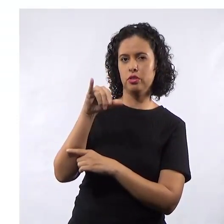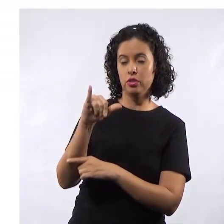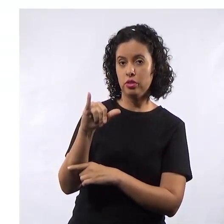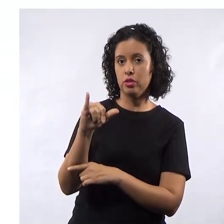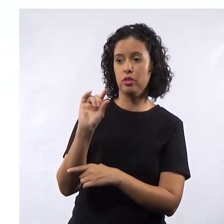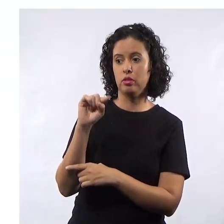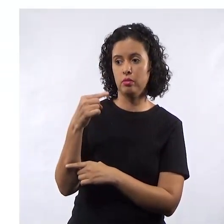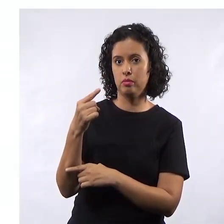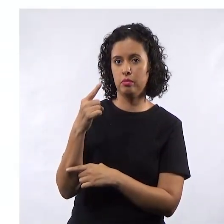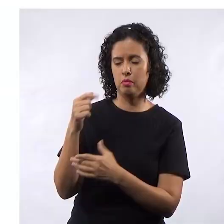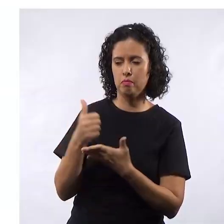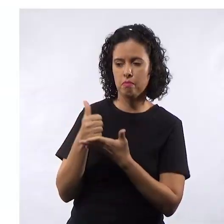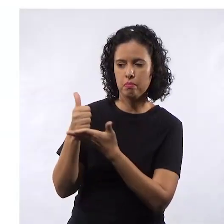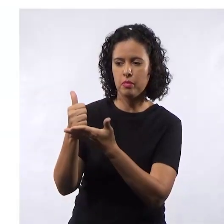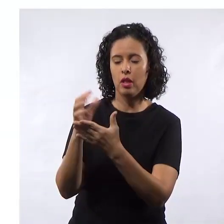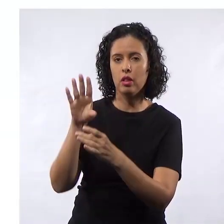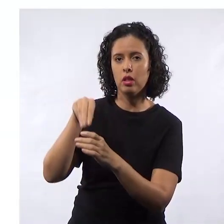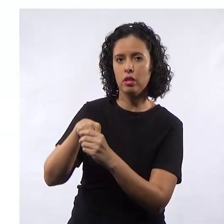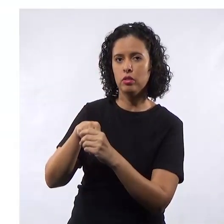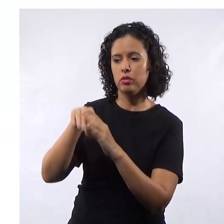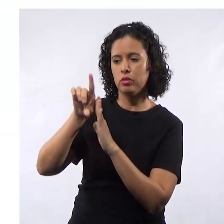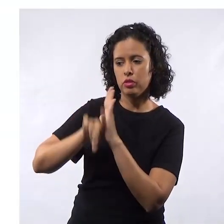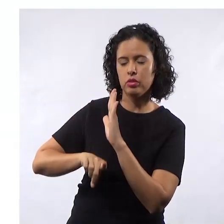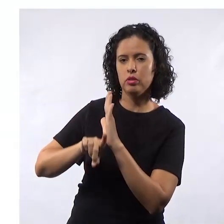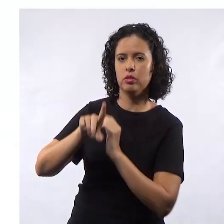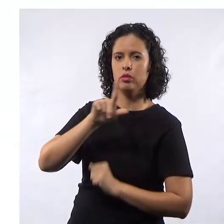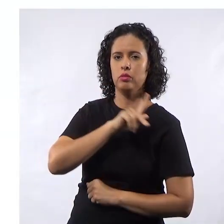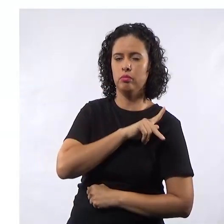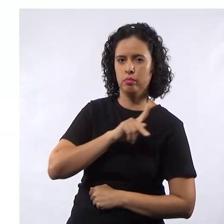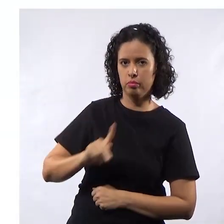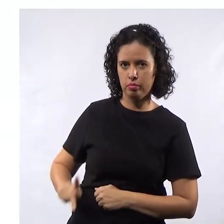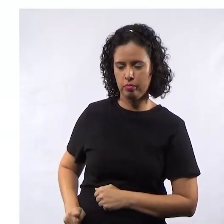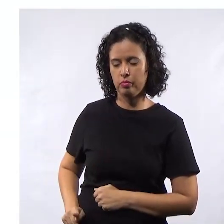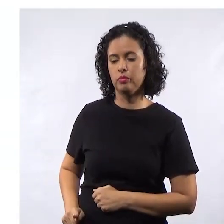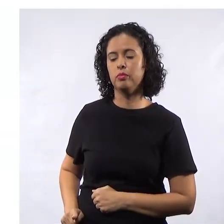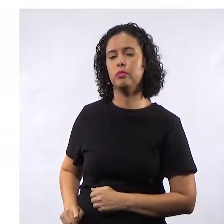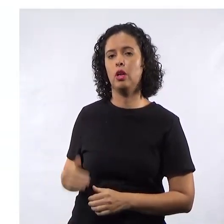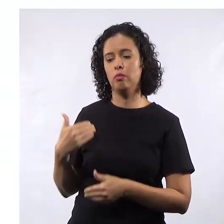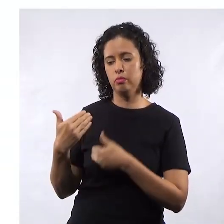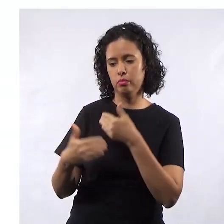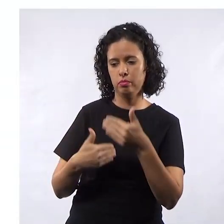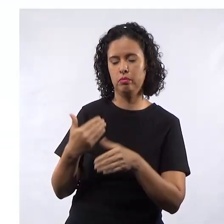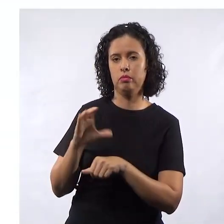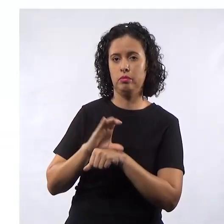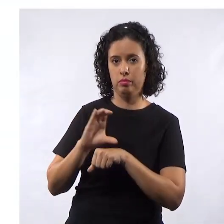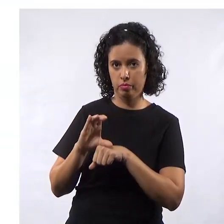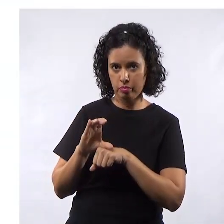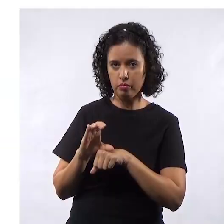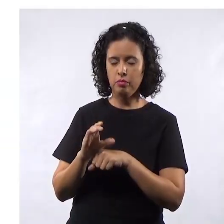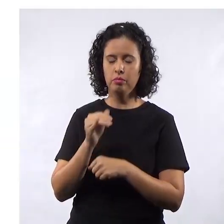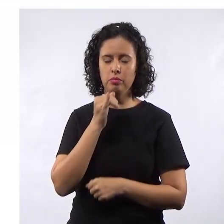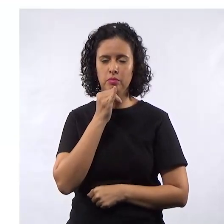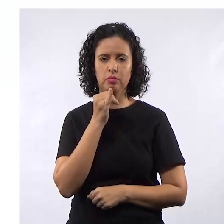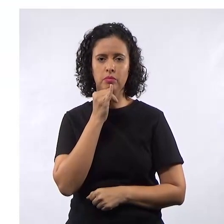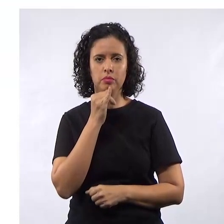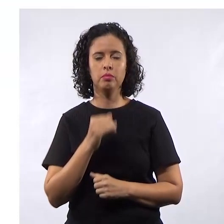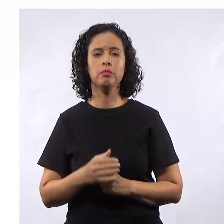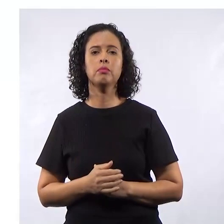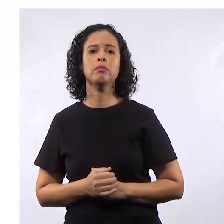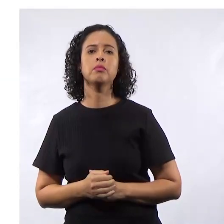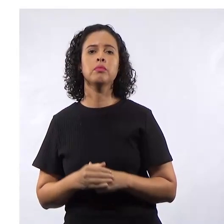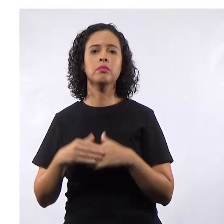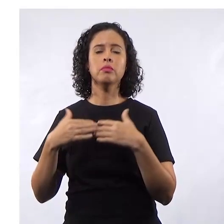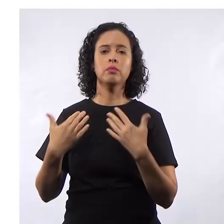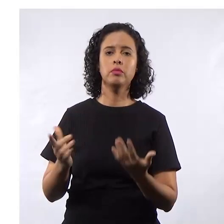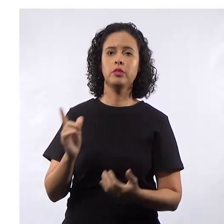ali conduzido dentro do direito público, que é o direito de processo, que é o direito processual civil, por exemplo, tá certo? Então